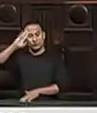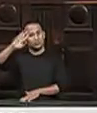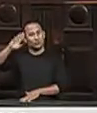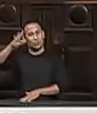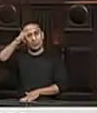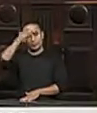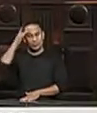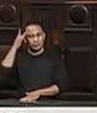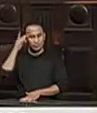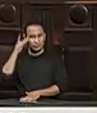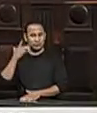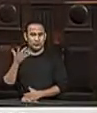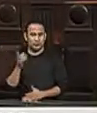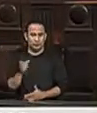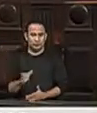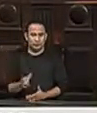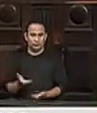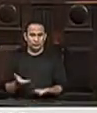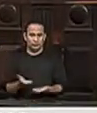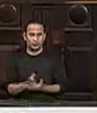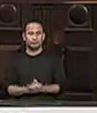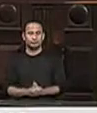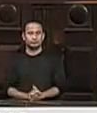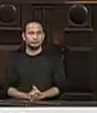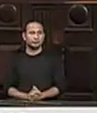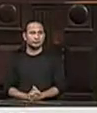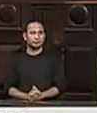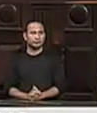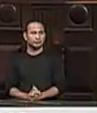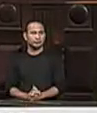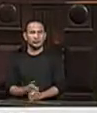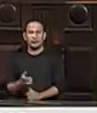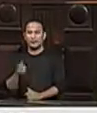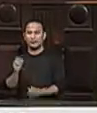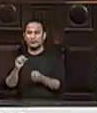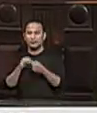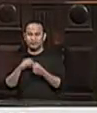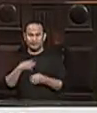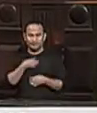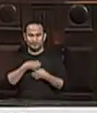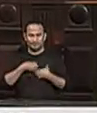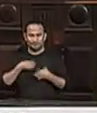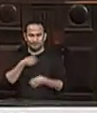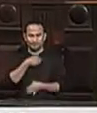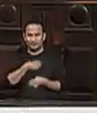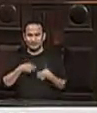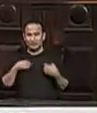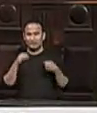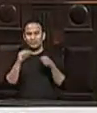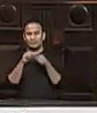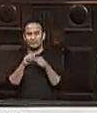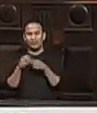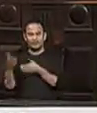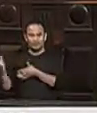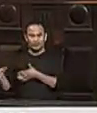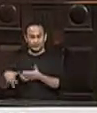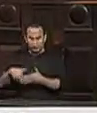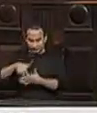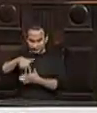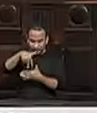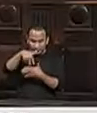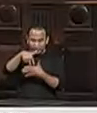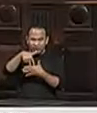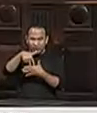Janeiro. É isso que me causa indignação e que me faz vir aqui essa tribuna